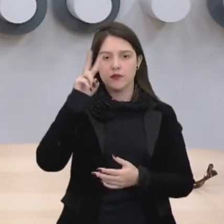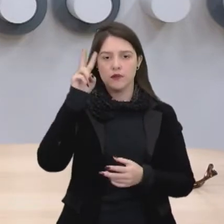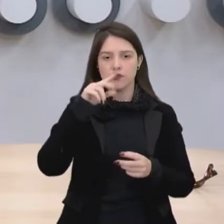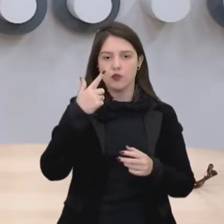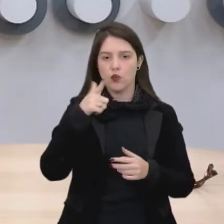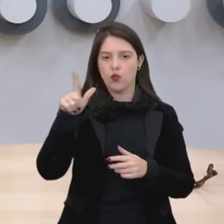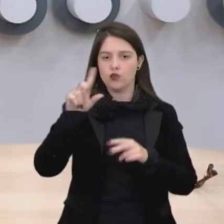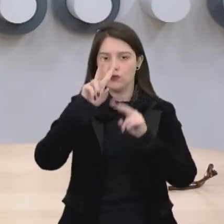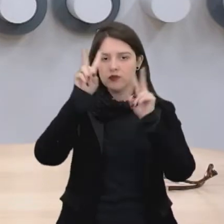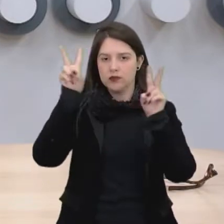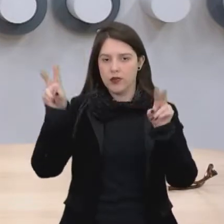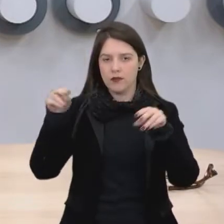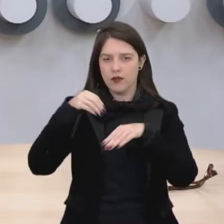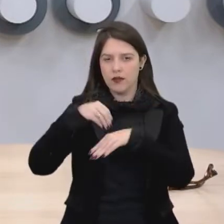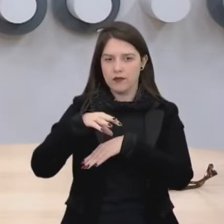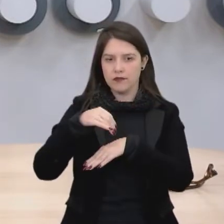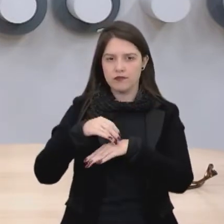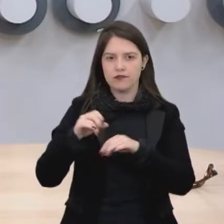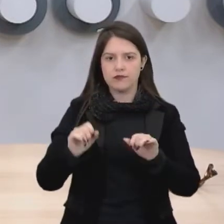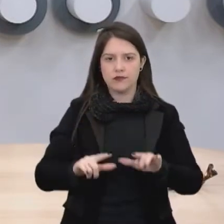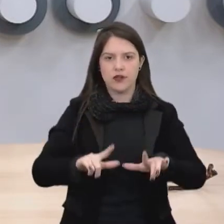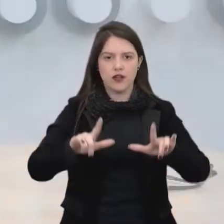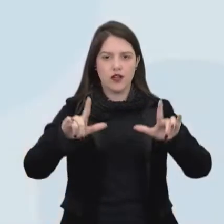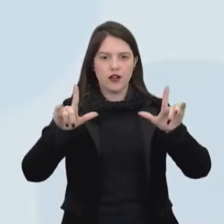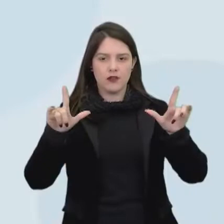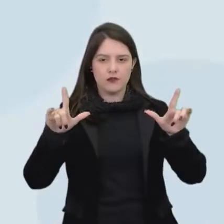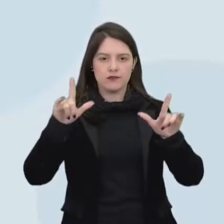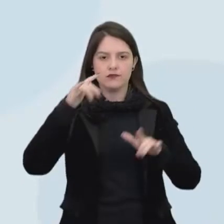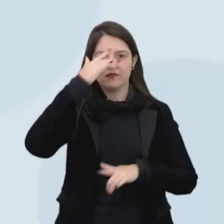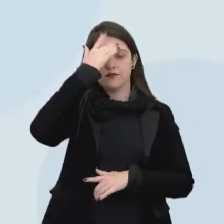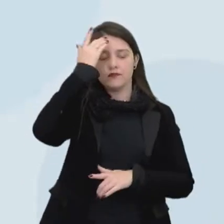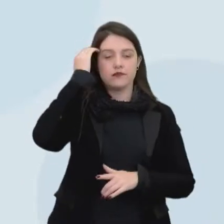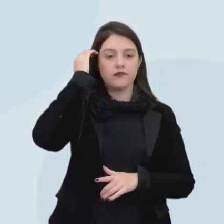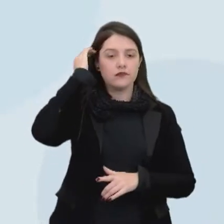ser abordado. Vamos lá para a tela que a gente vai ver aí as habilidades